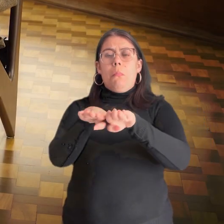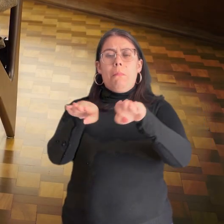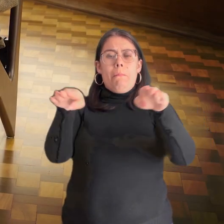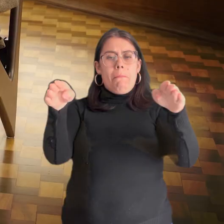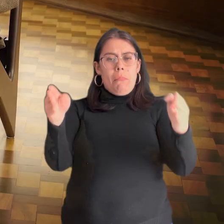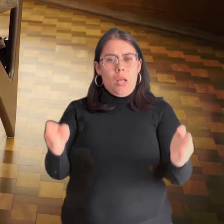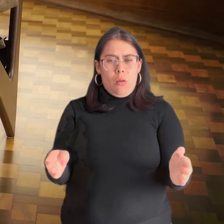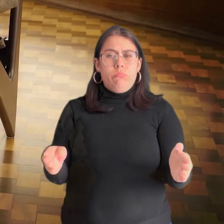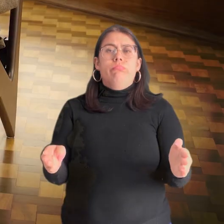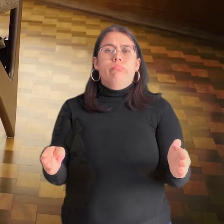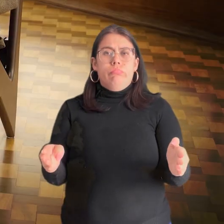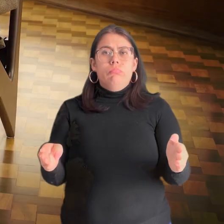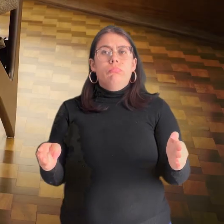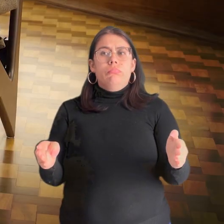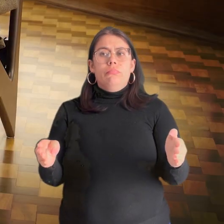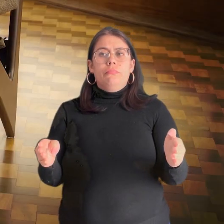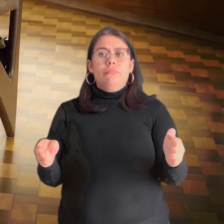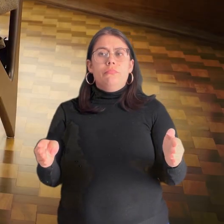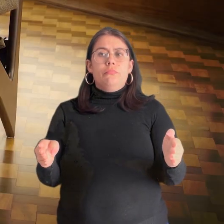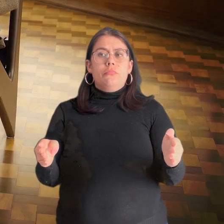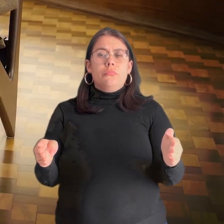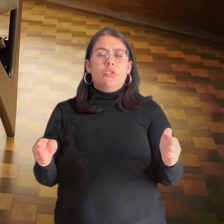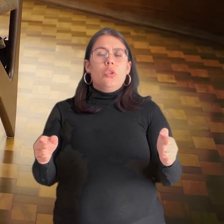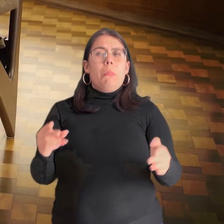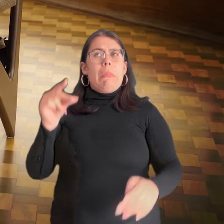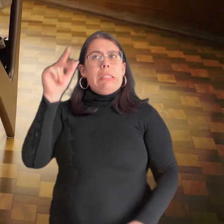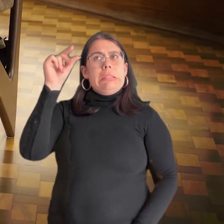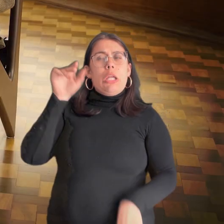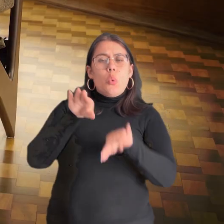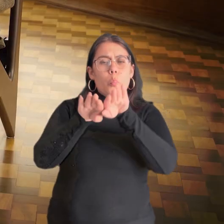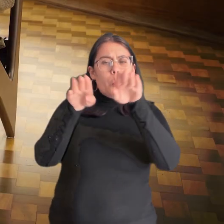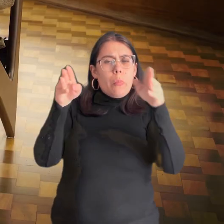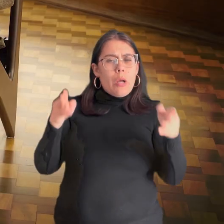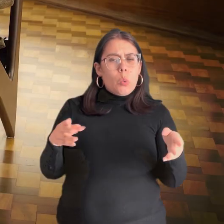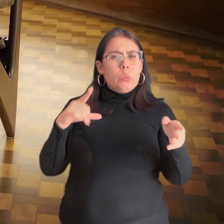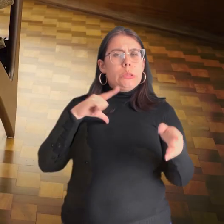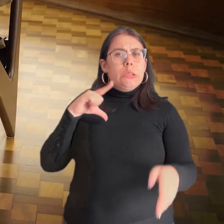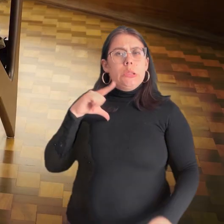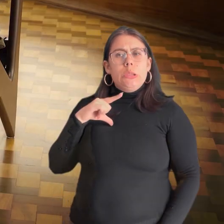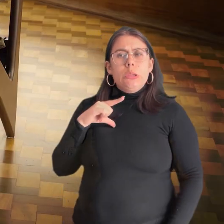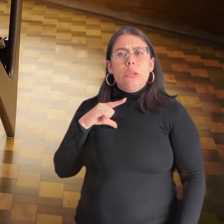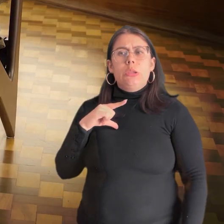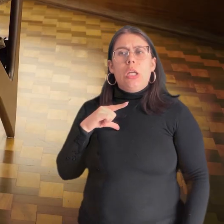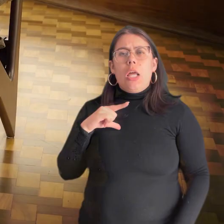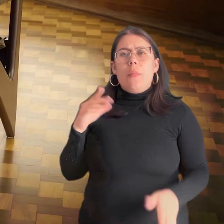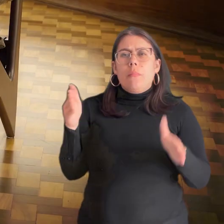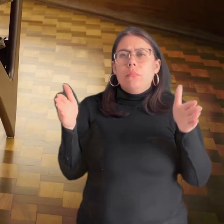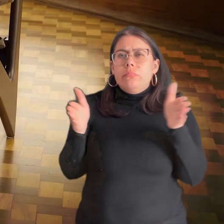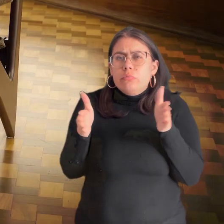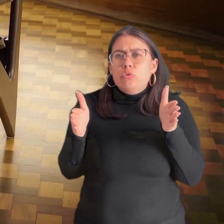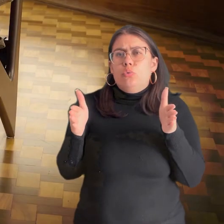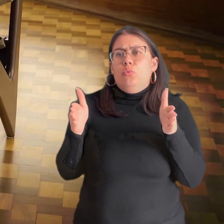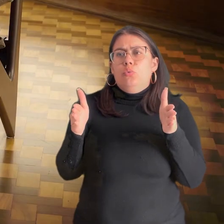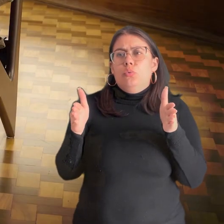palco, o palco que existia era curto. Então, um